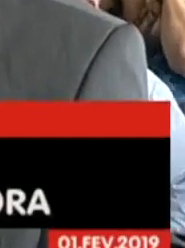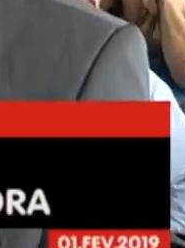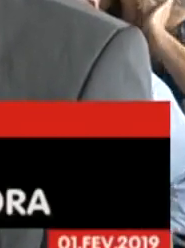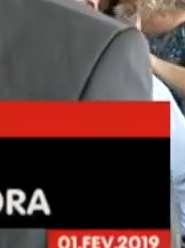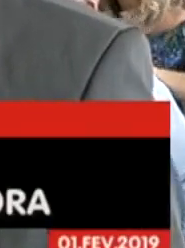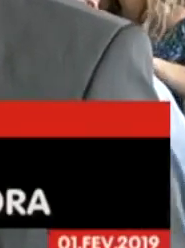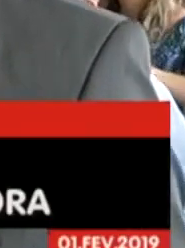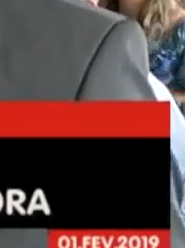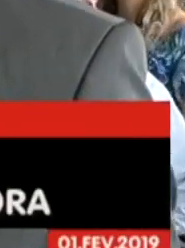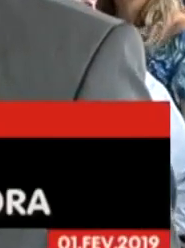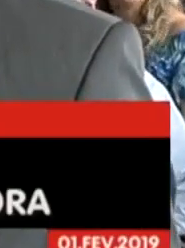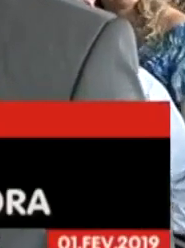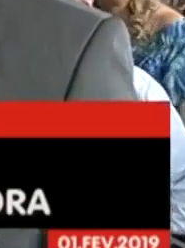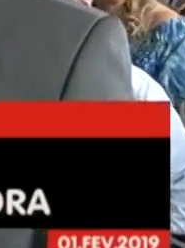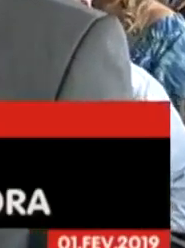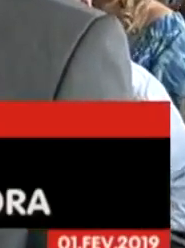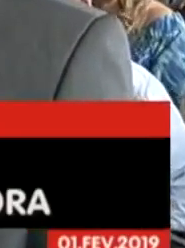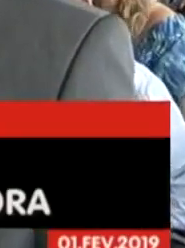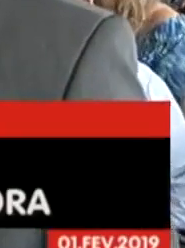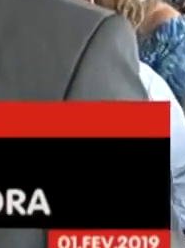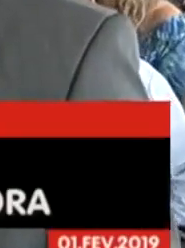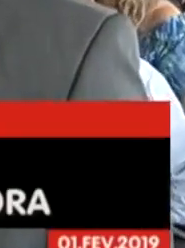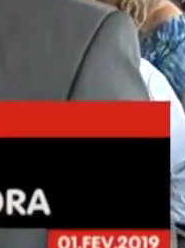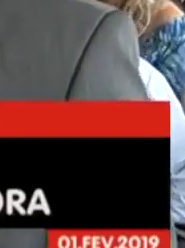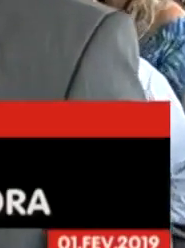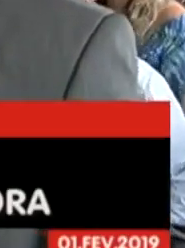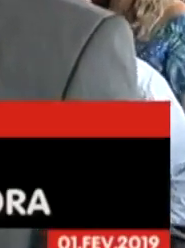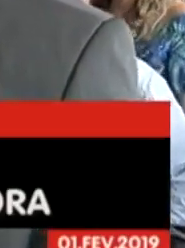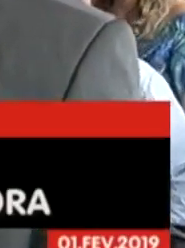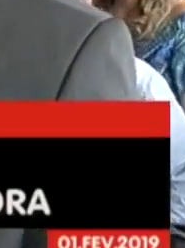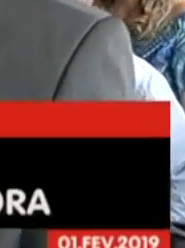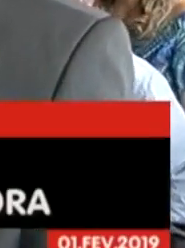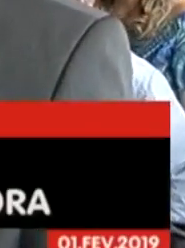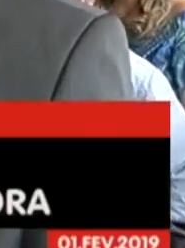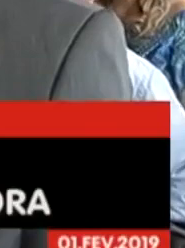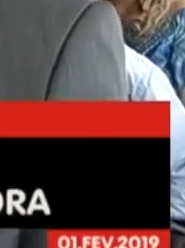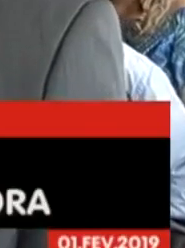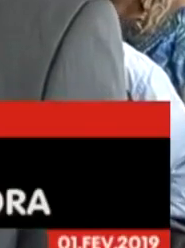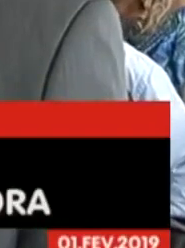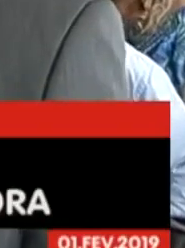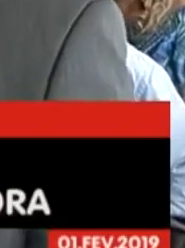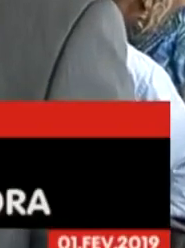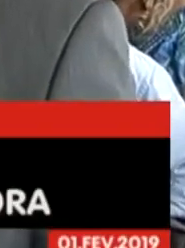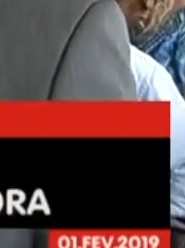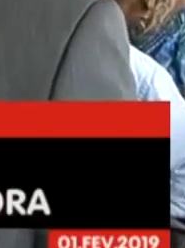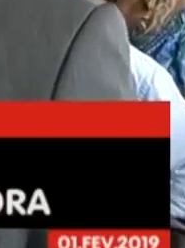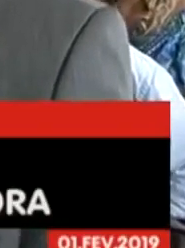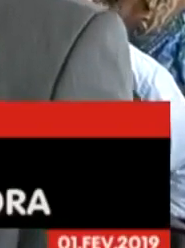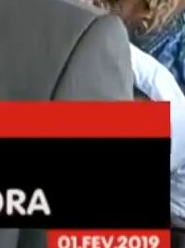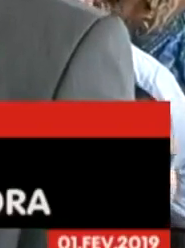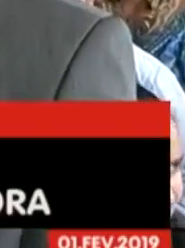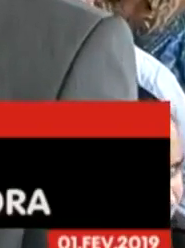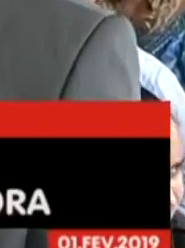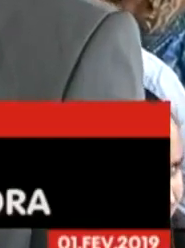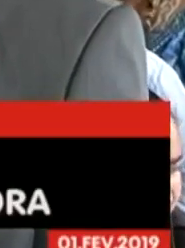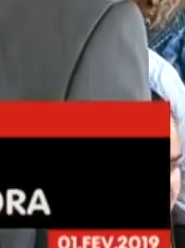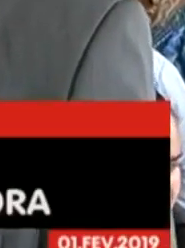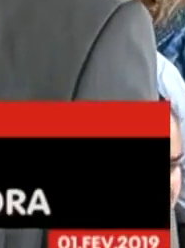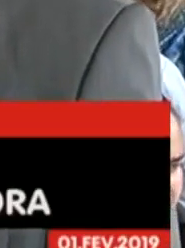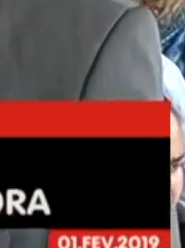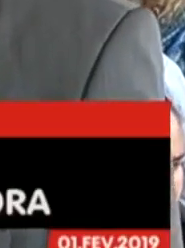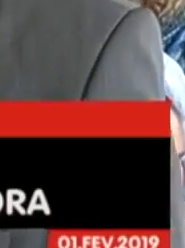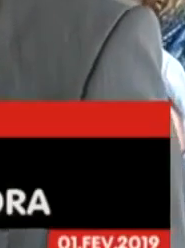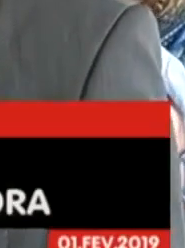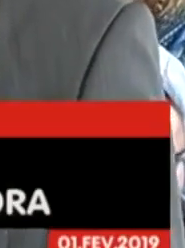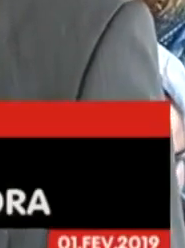administrar o estado, assim como ele administra, entre aspas, suas empresas, mas olhando, né, o bem